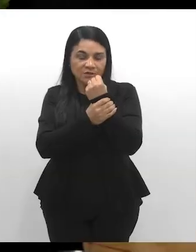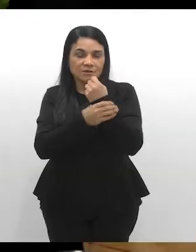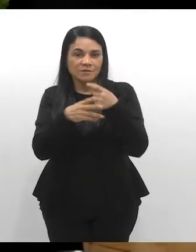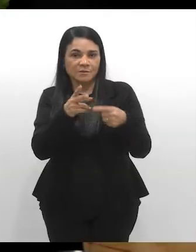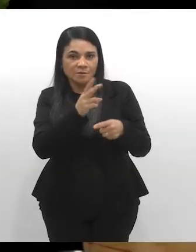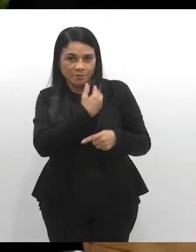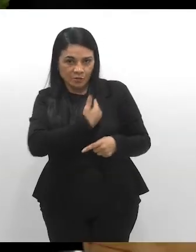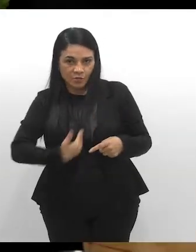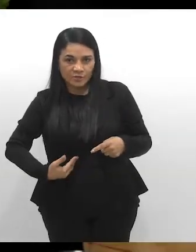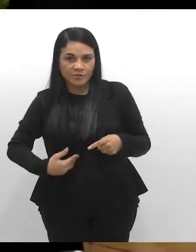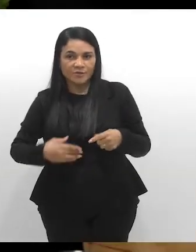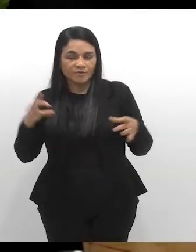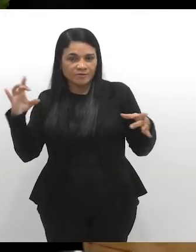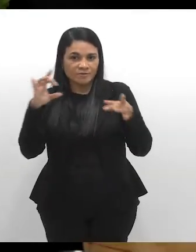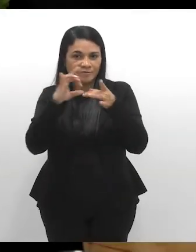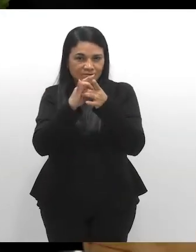pública